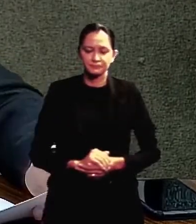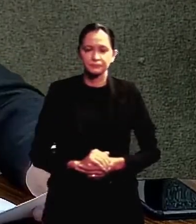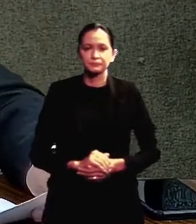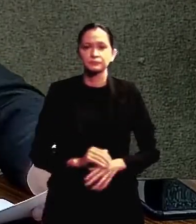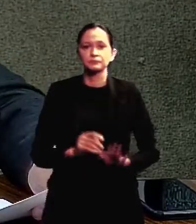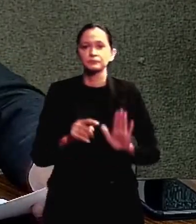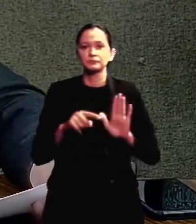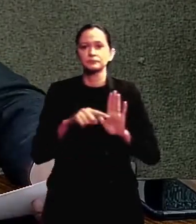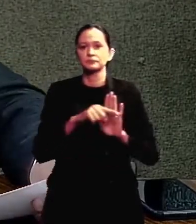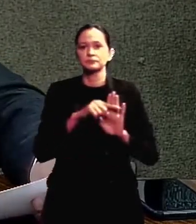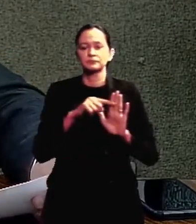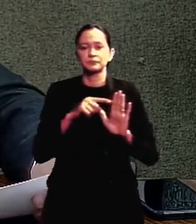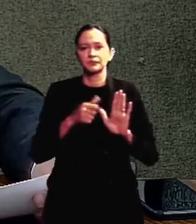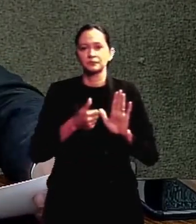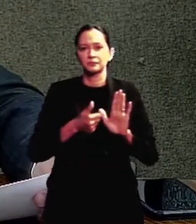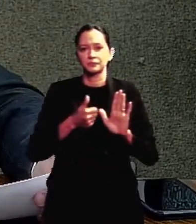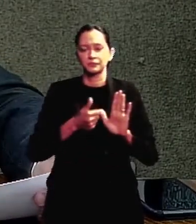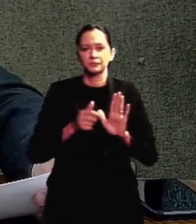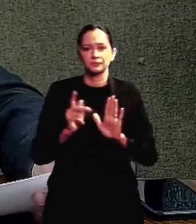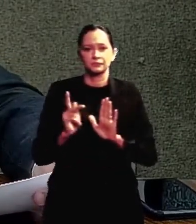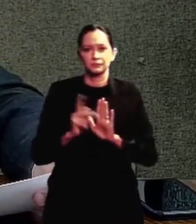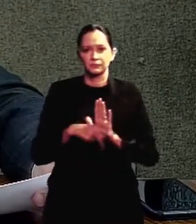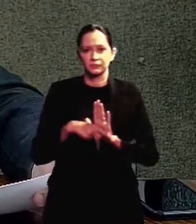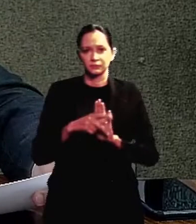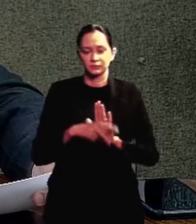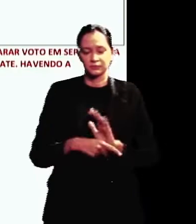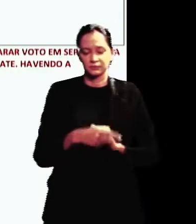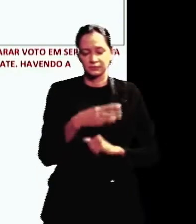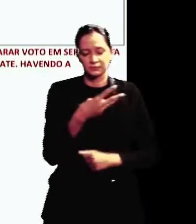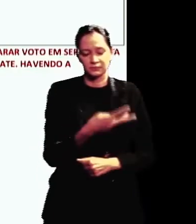Item 1 da pauta, projeto de lei de número